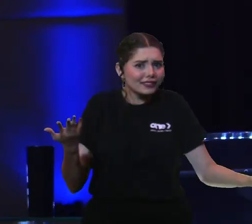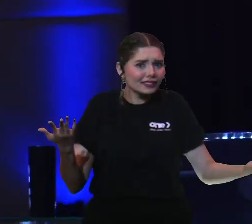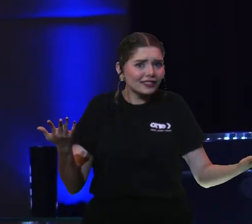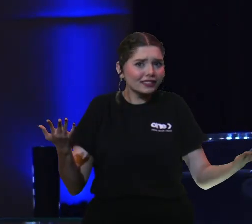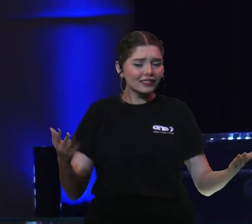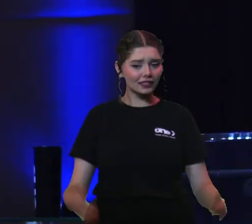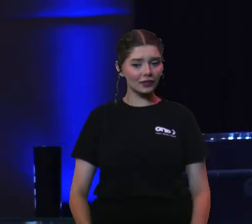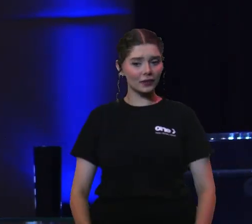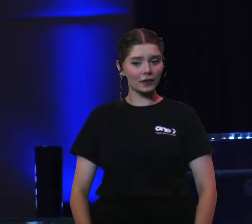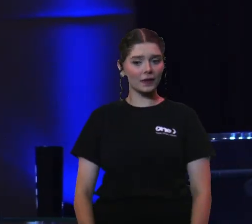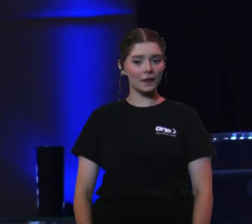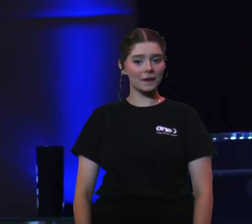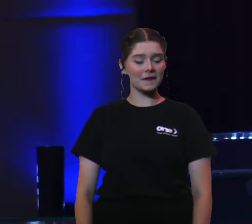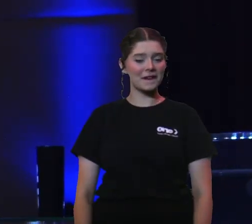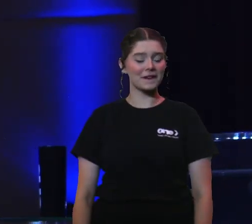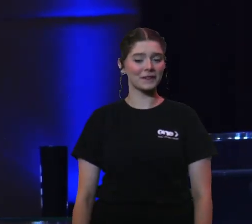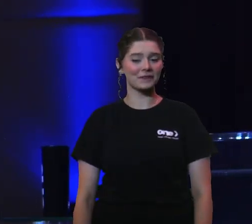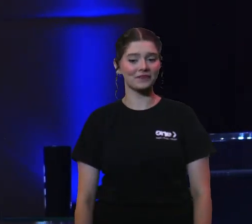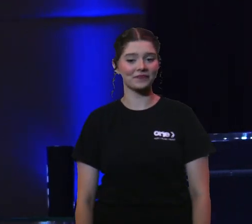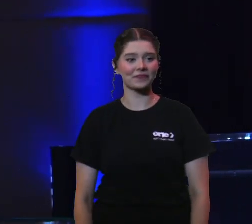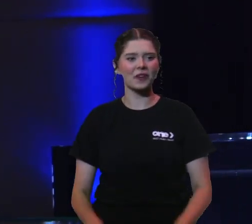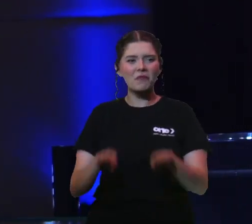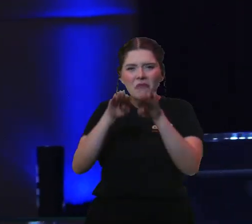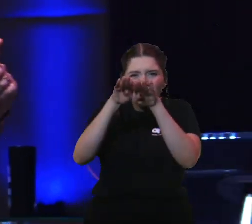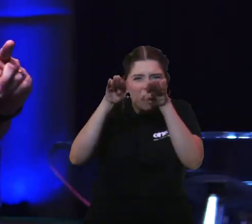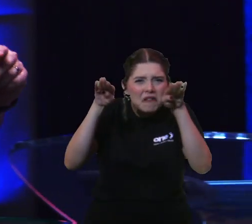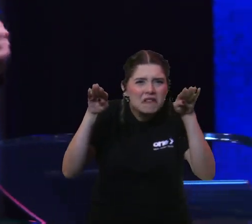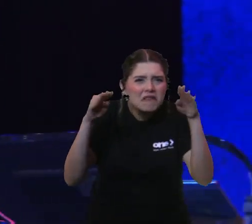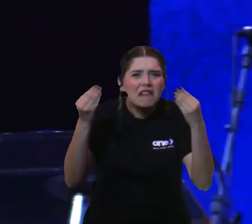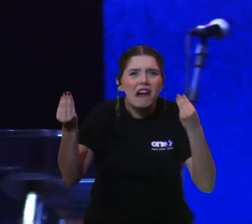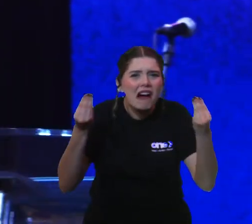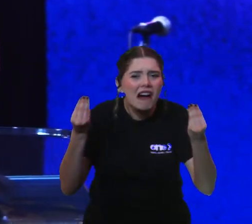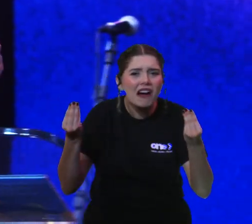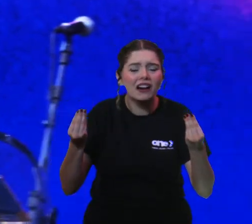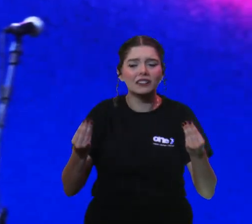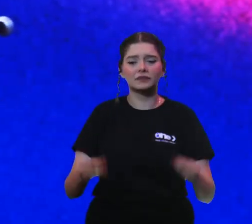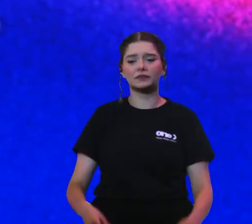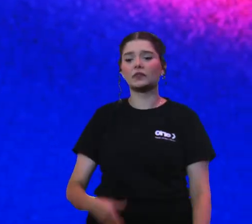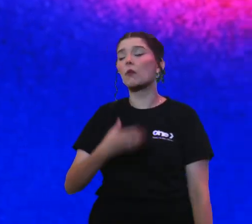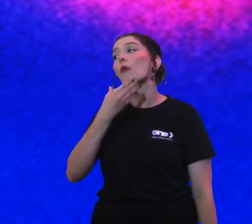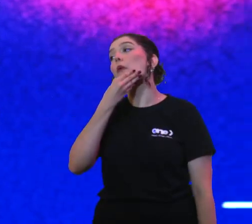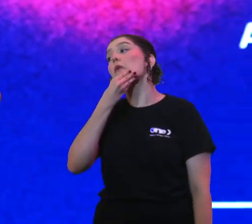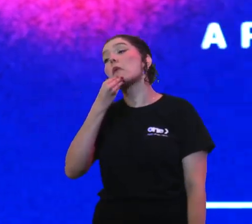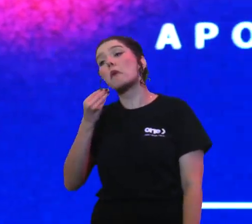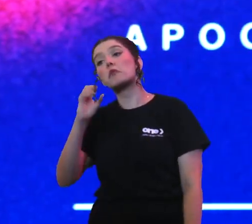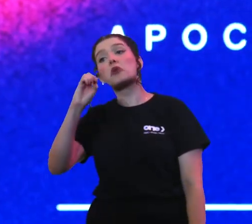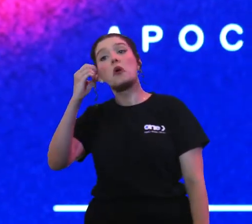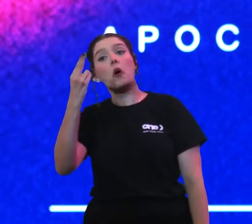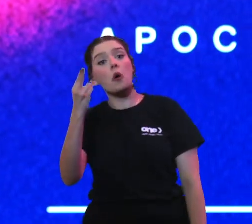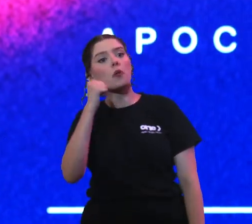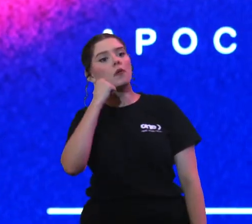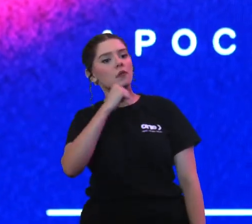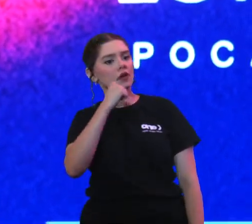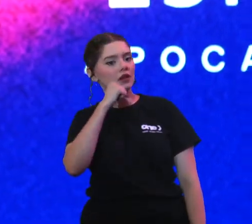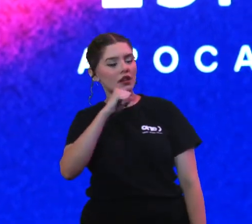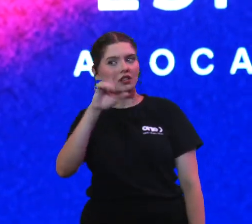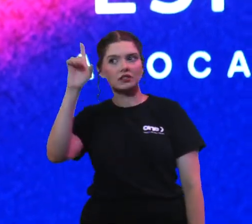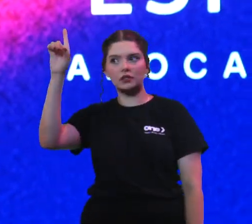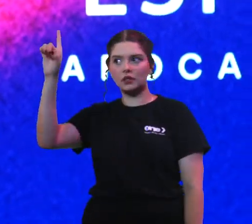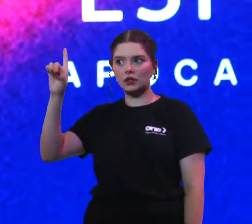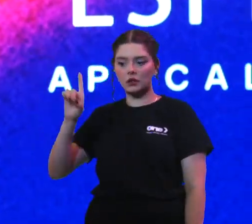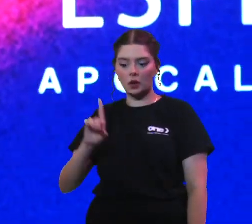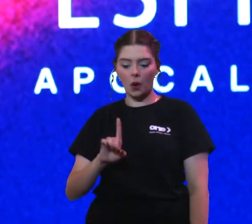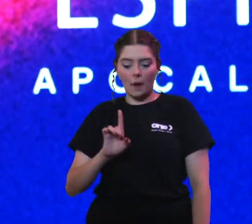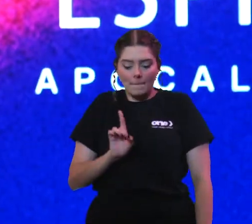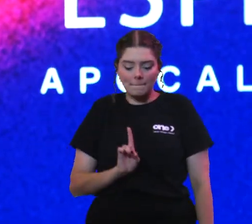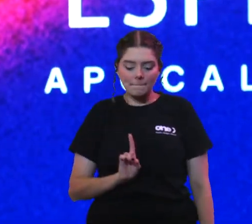Olha o que o texto diz. Eu acho interessante porque quando um homem ou uma mulher de Deus passa por algum lugar,